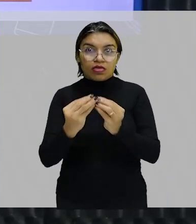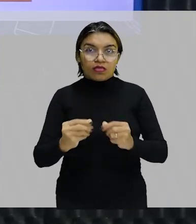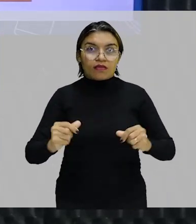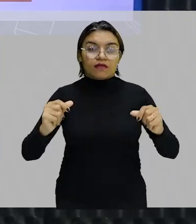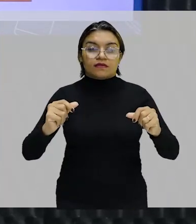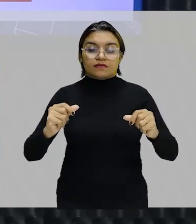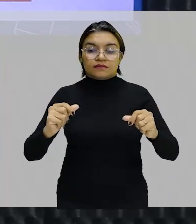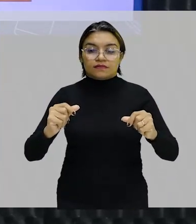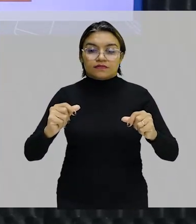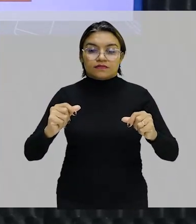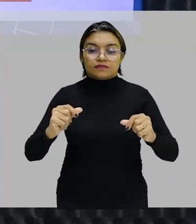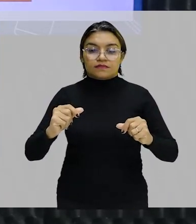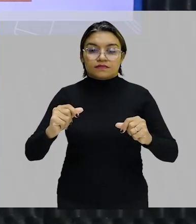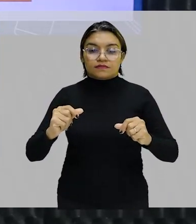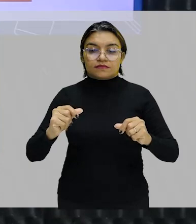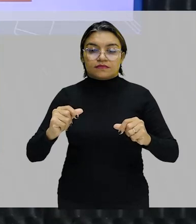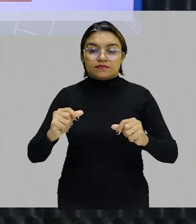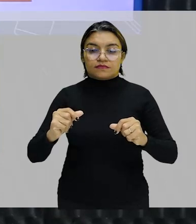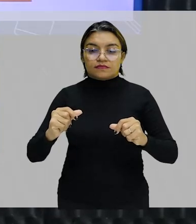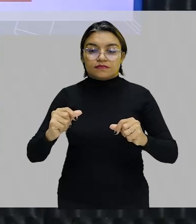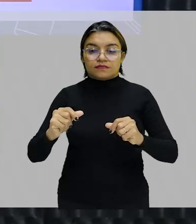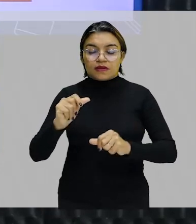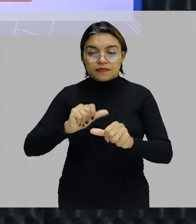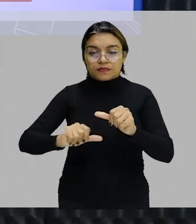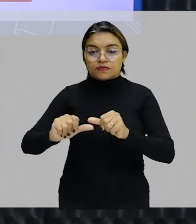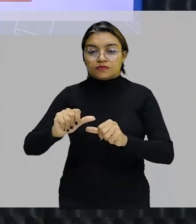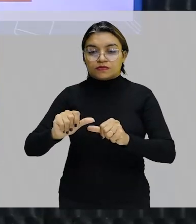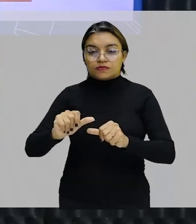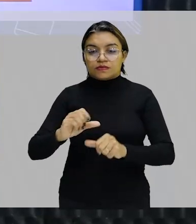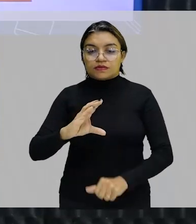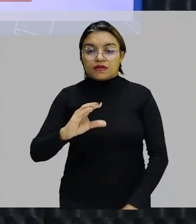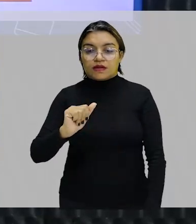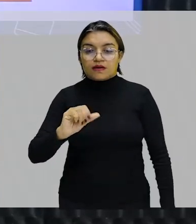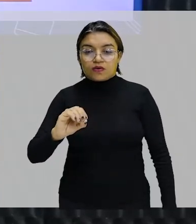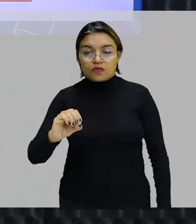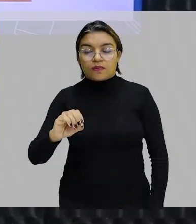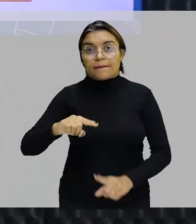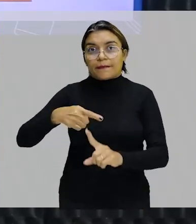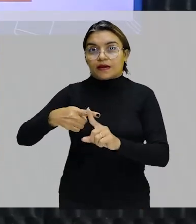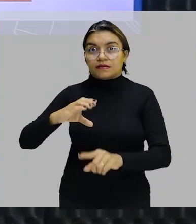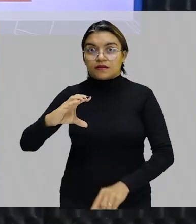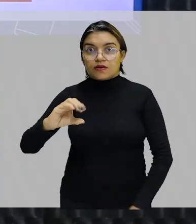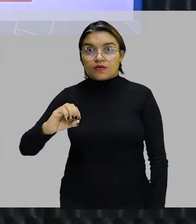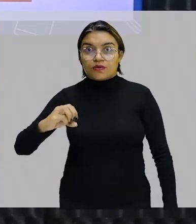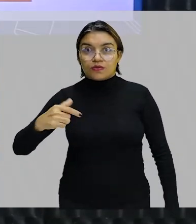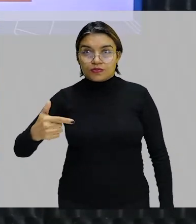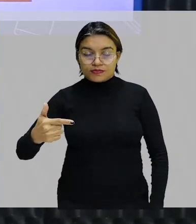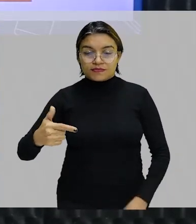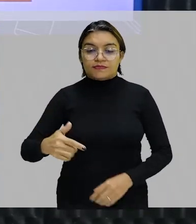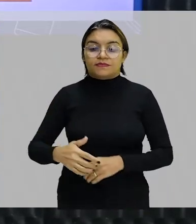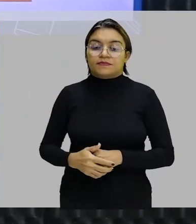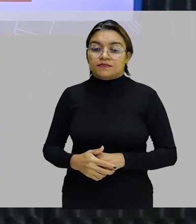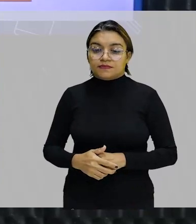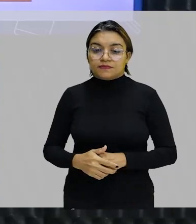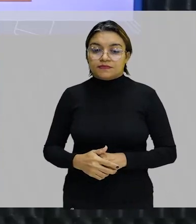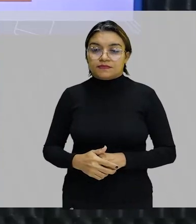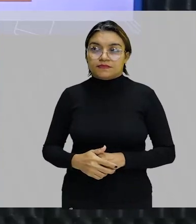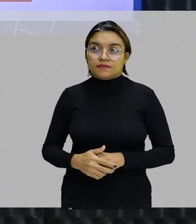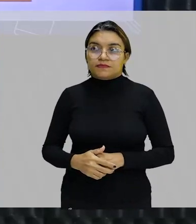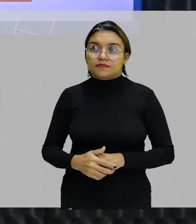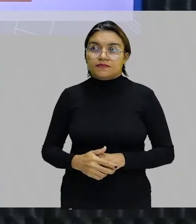em o CaO, o óxido de cálcio, mais o gás carbônico. Tudo bem? Aí, olha só.